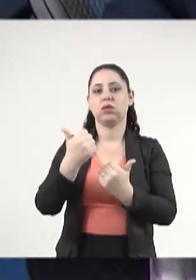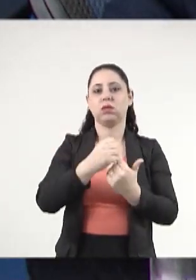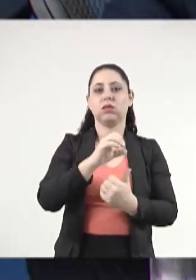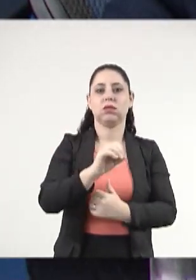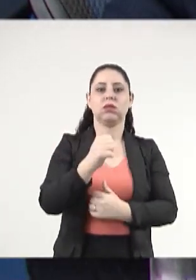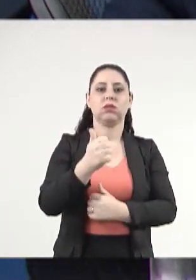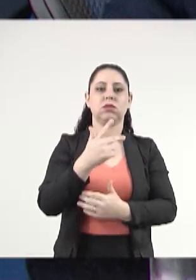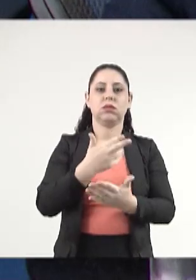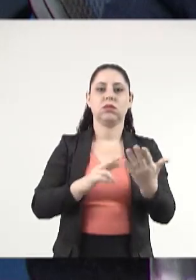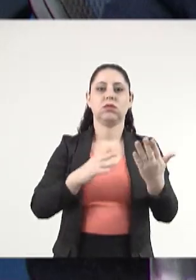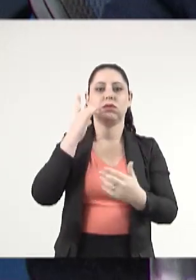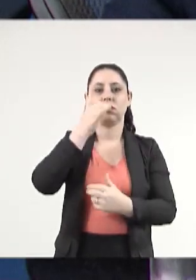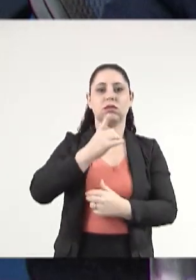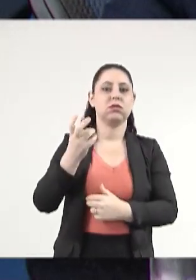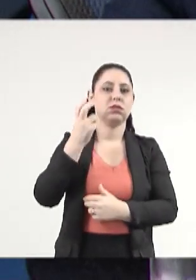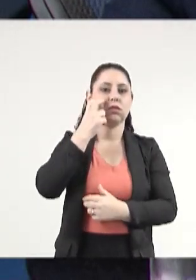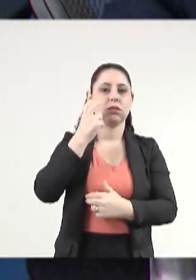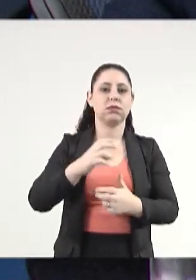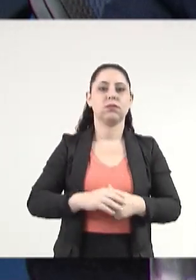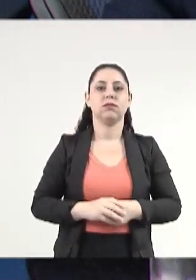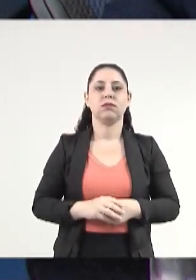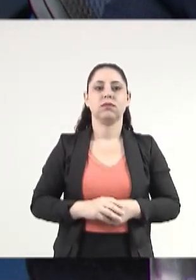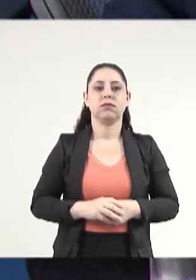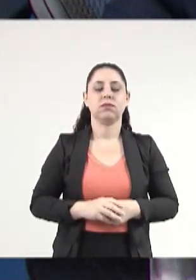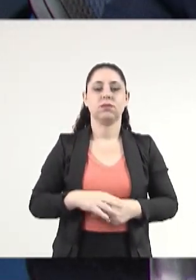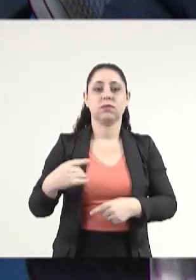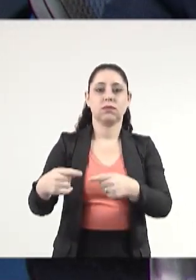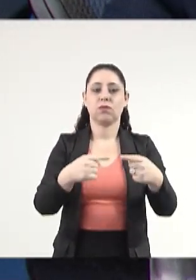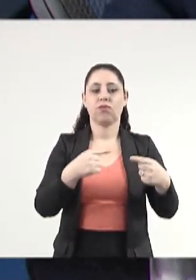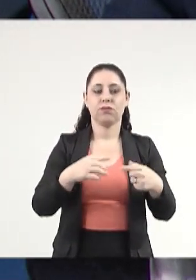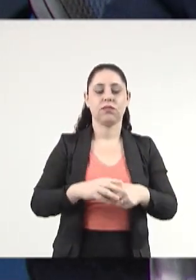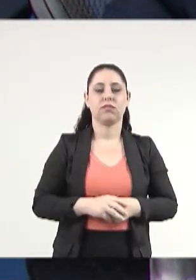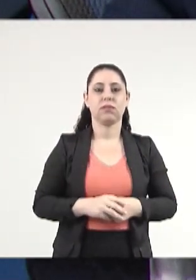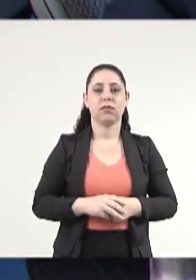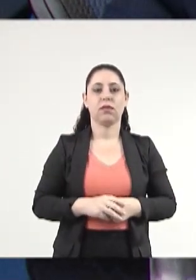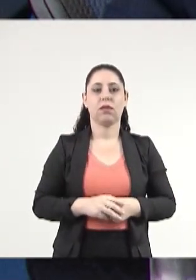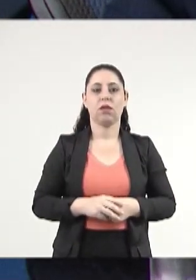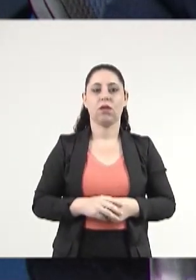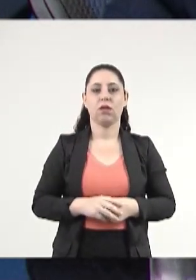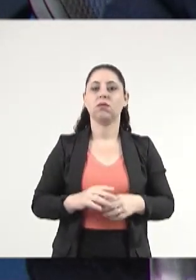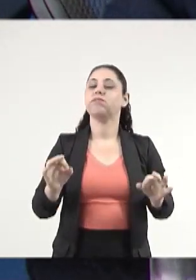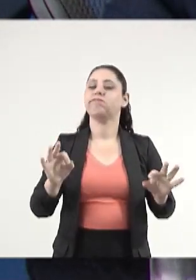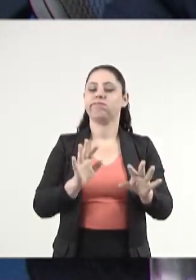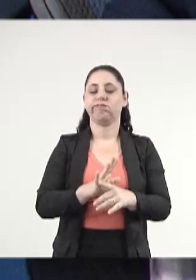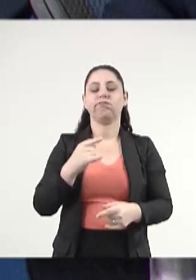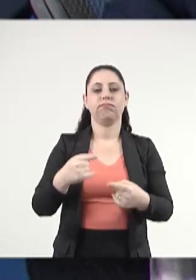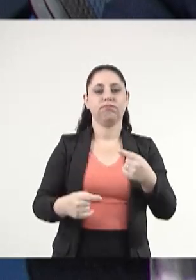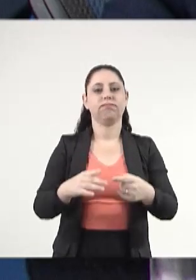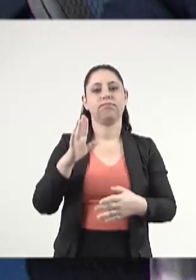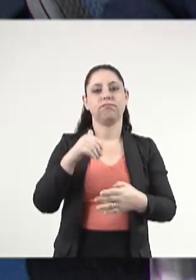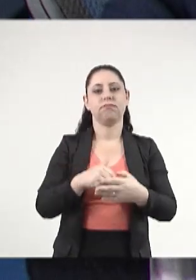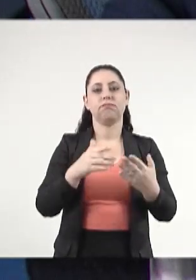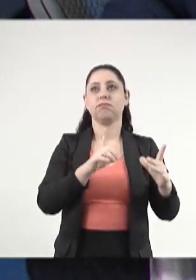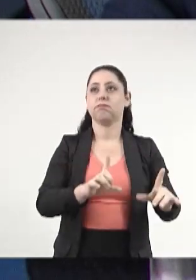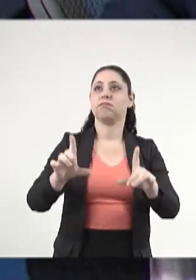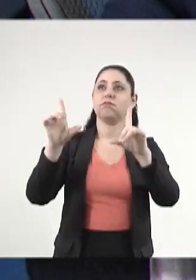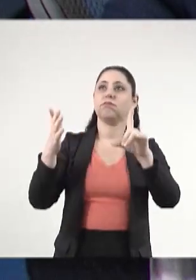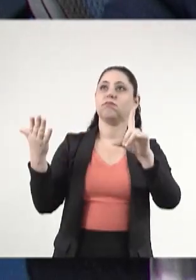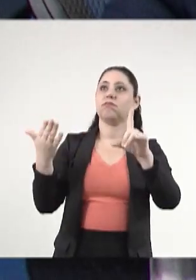01. Relator foi o deputado Márcio Fernandes. Em discussão. Encerrada a discussão em